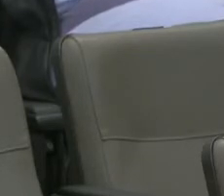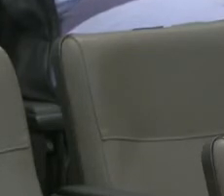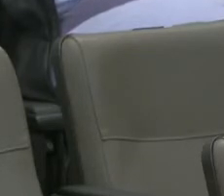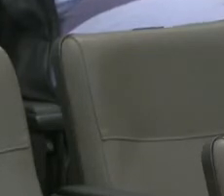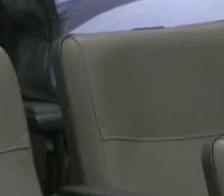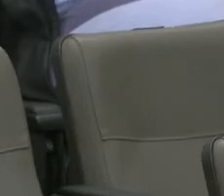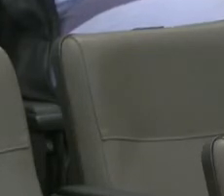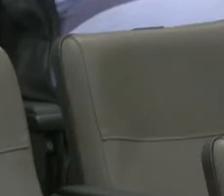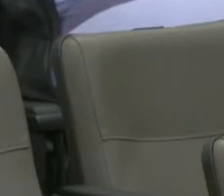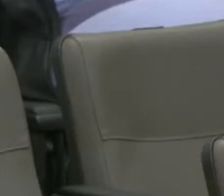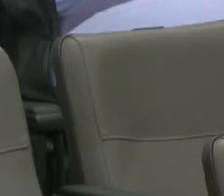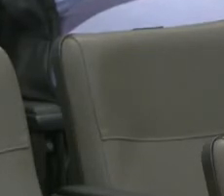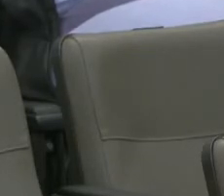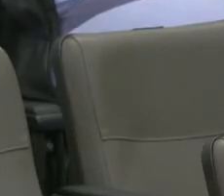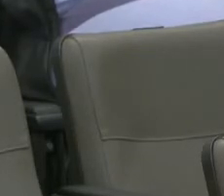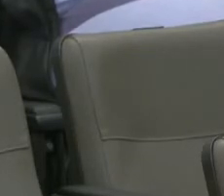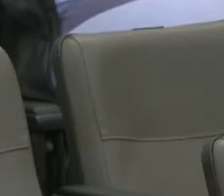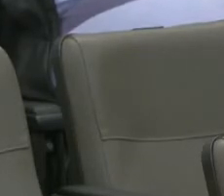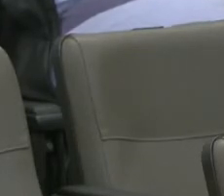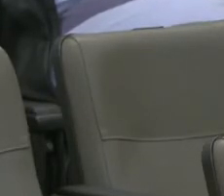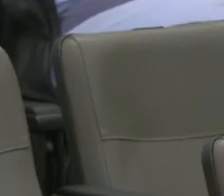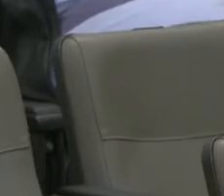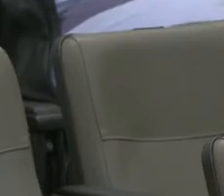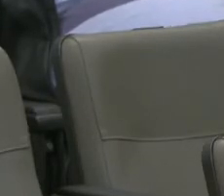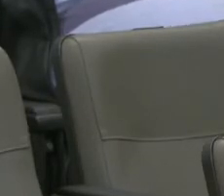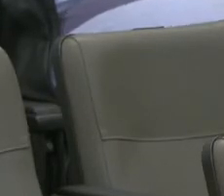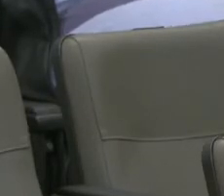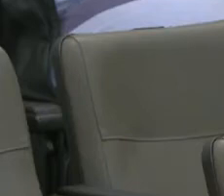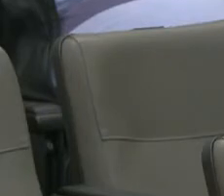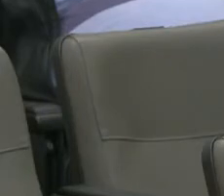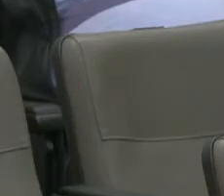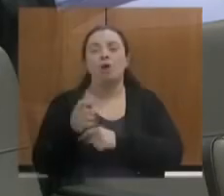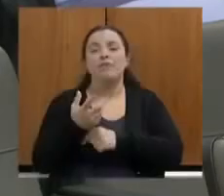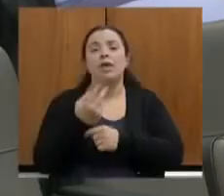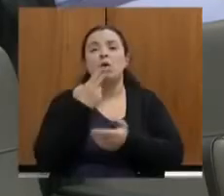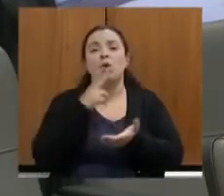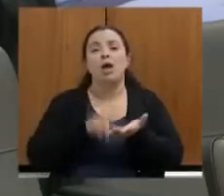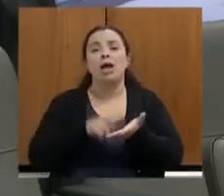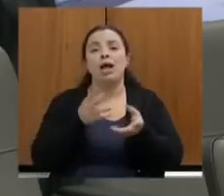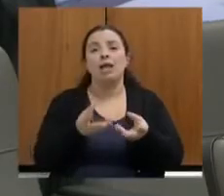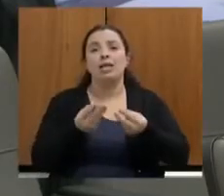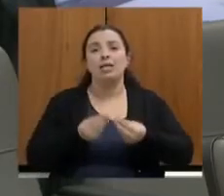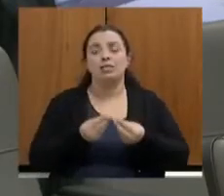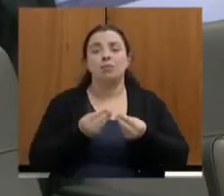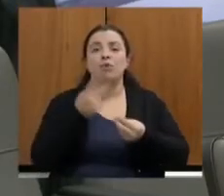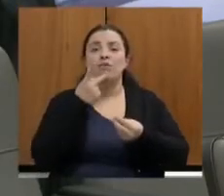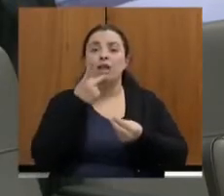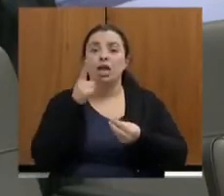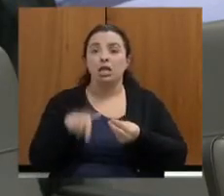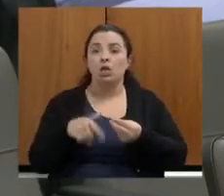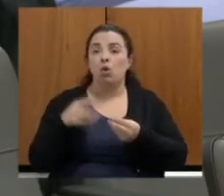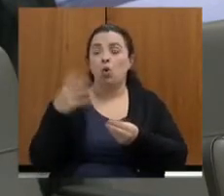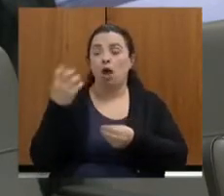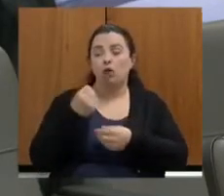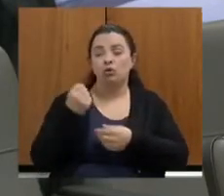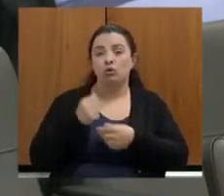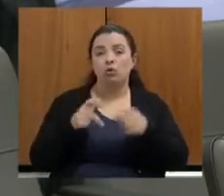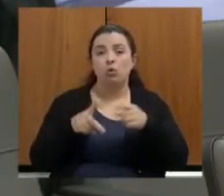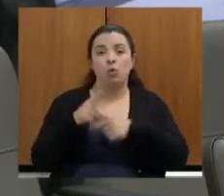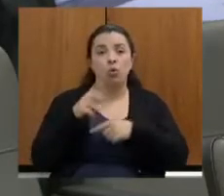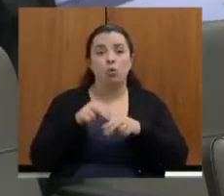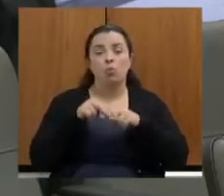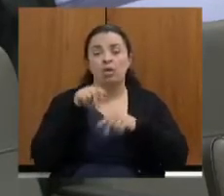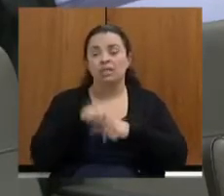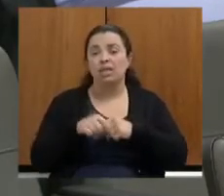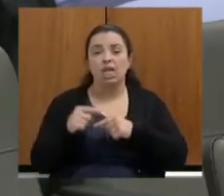e logo em seguida em 2019 recebeu uma carta falando que o auxílio dele tinha sido cortado porque ele não se enquadrava